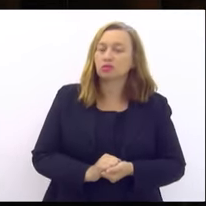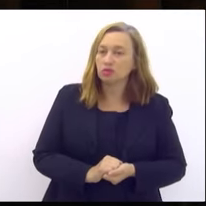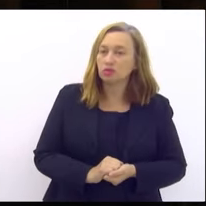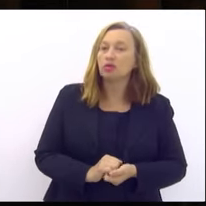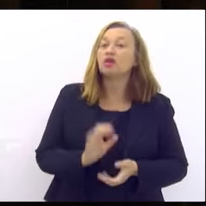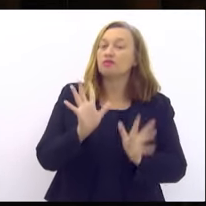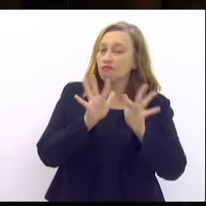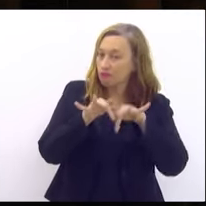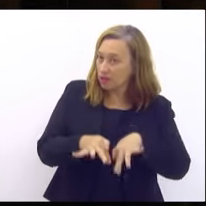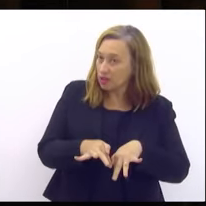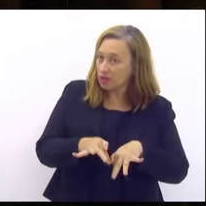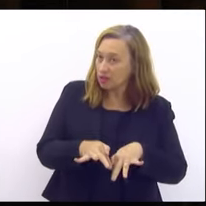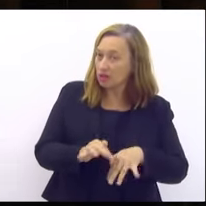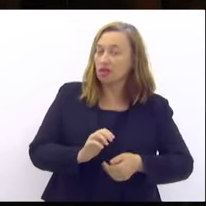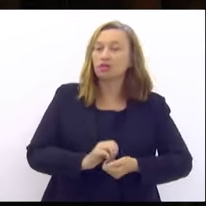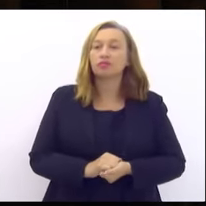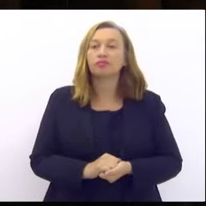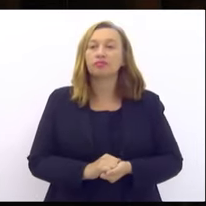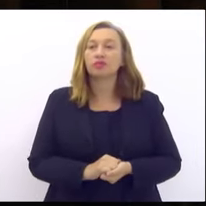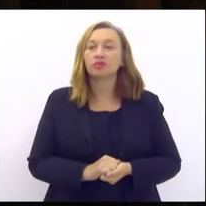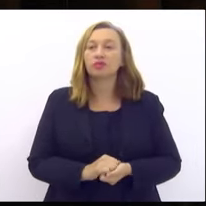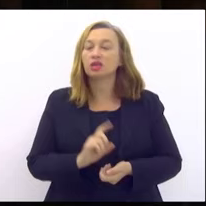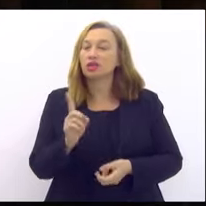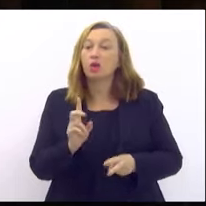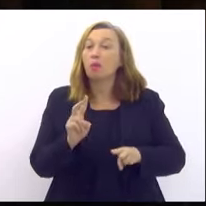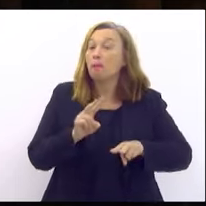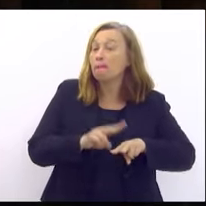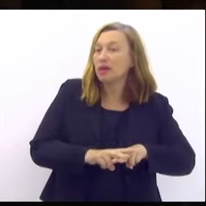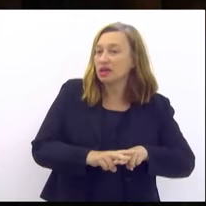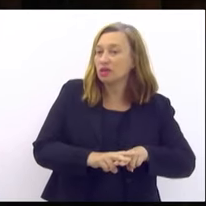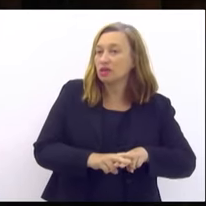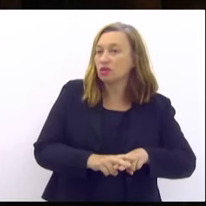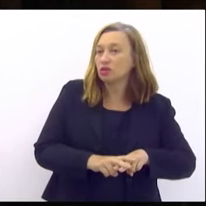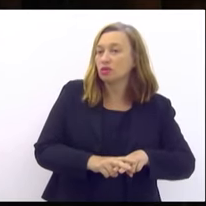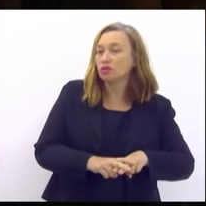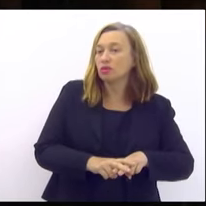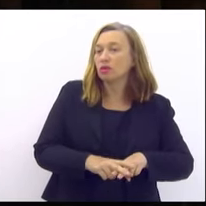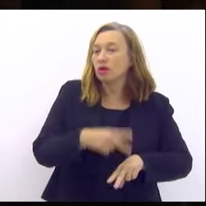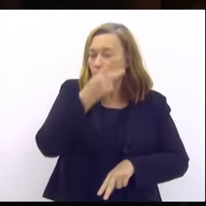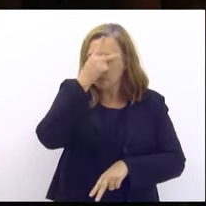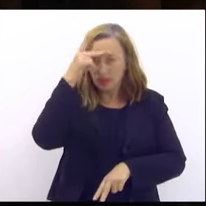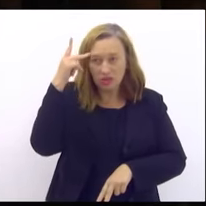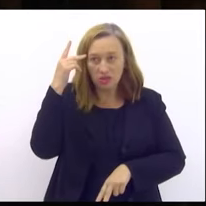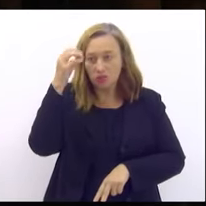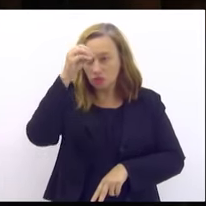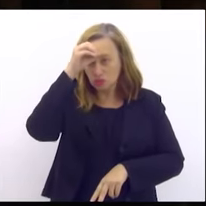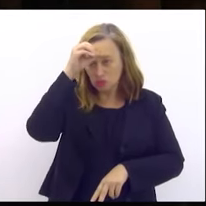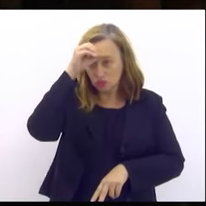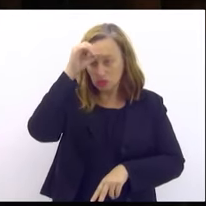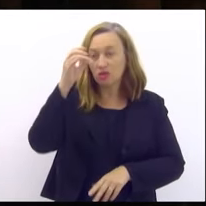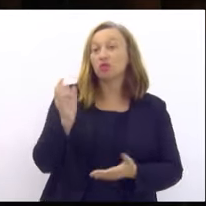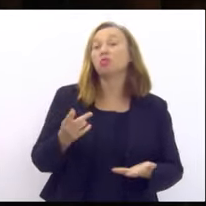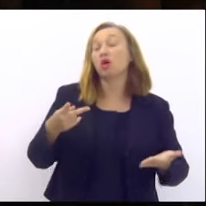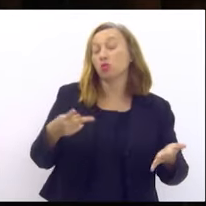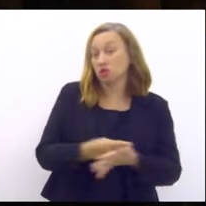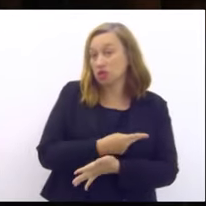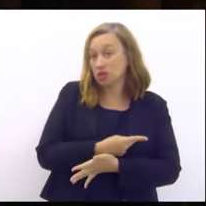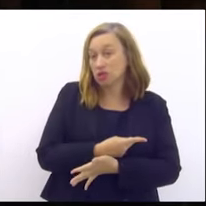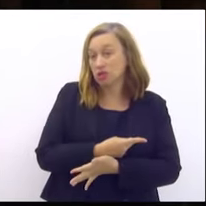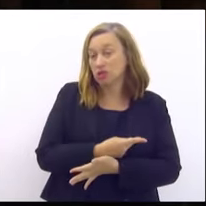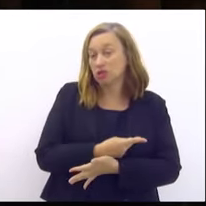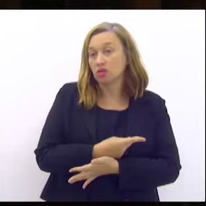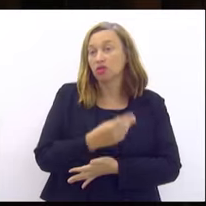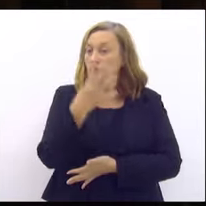concluídos sem que a gente aprenda ou conden pessoas inocentes como tem acontecido nos